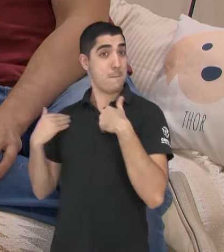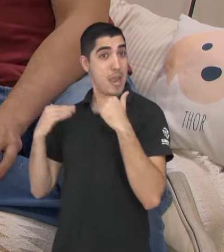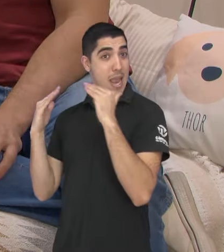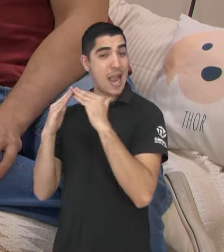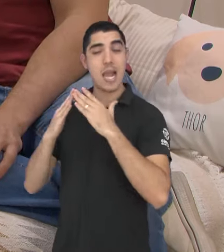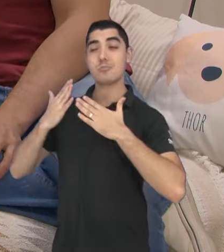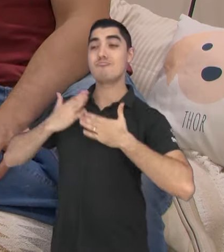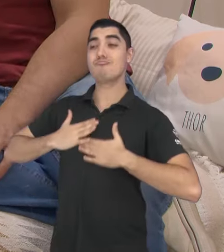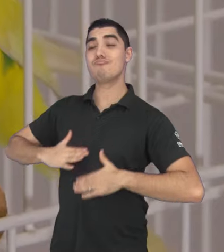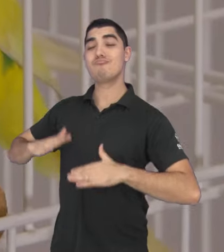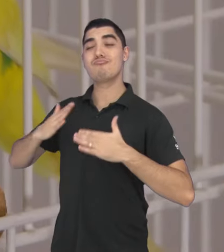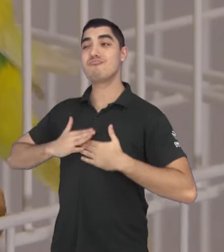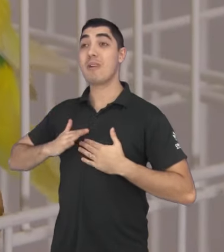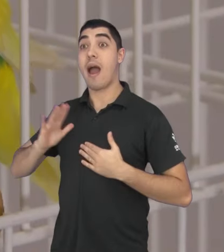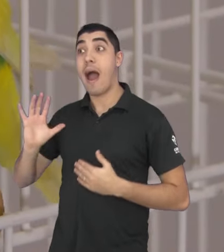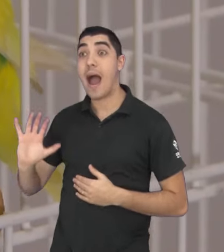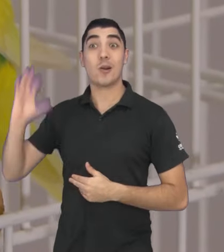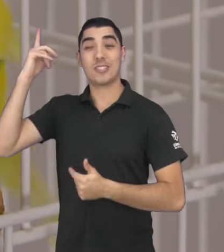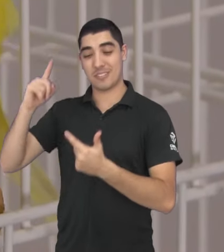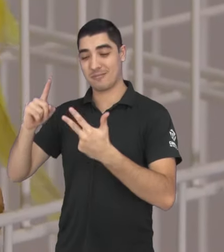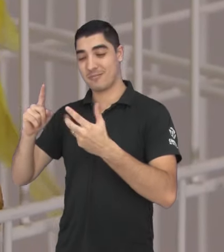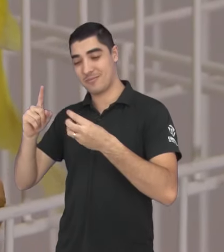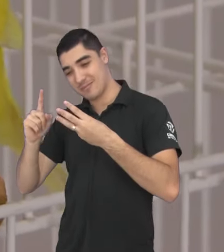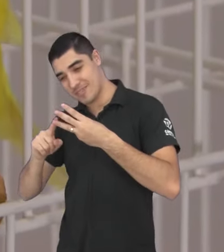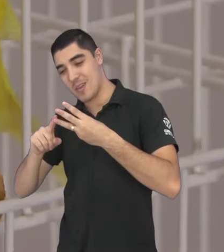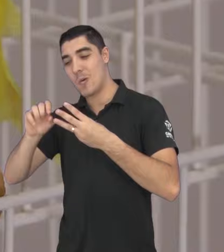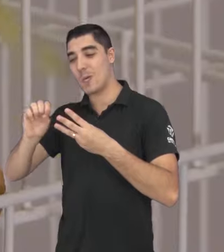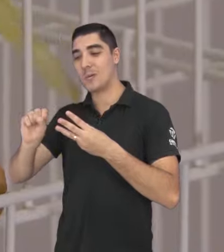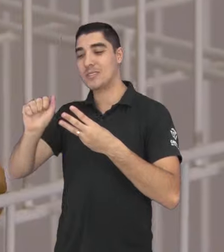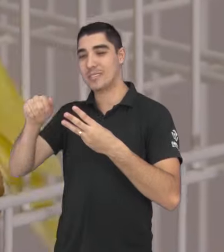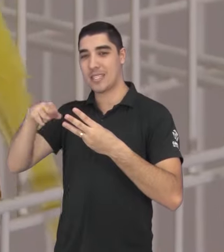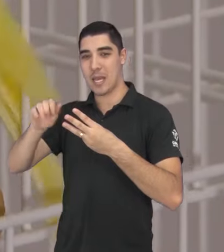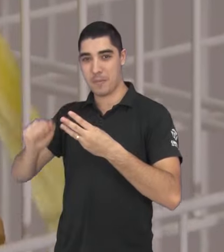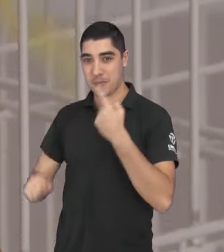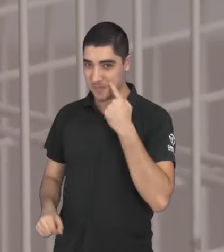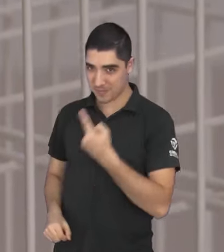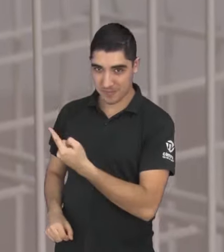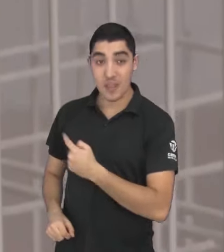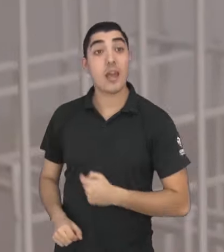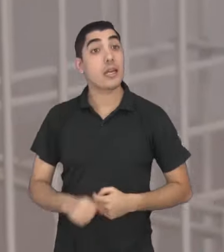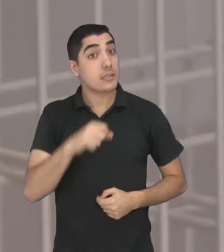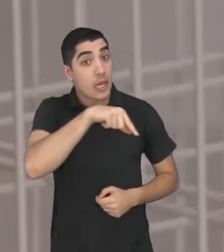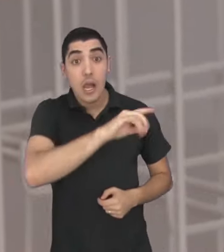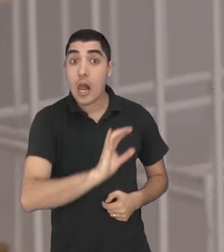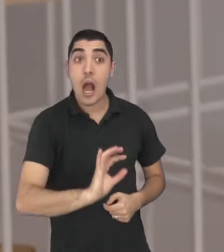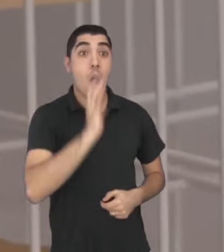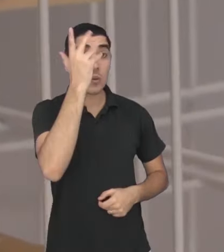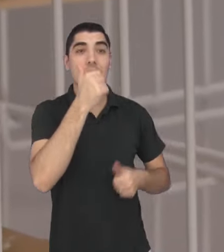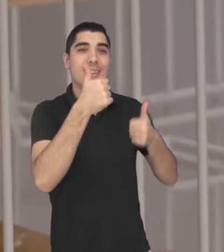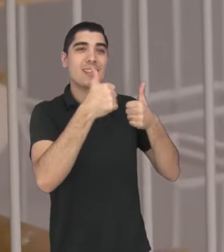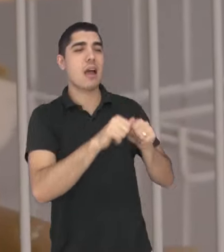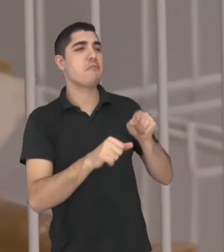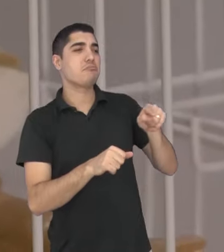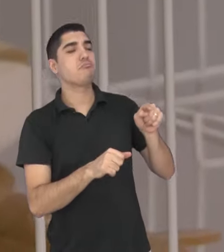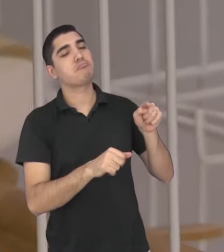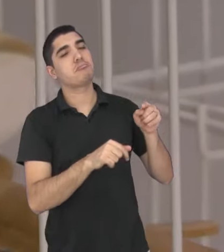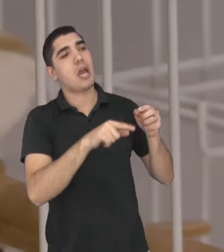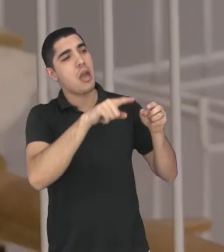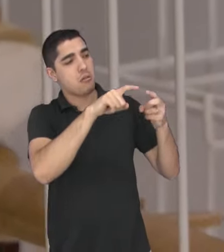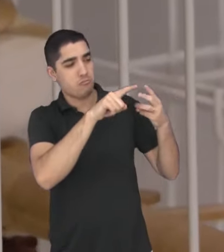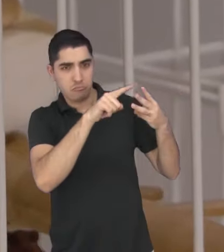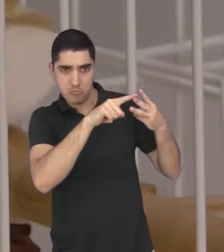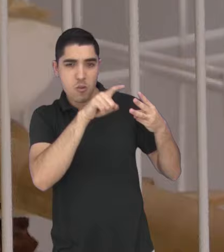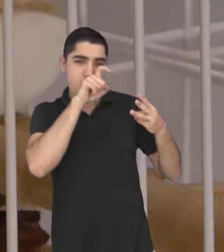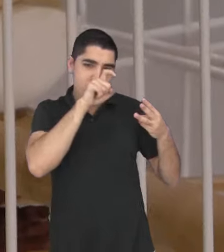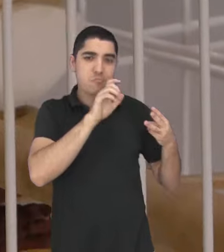ninguém, apareceu o Samba. Pois é, o Samba apareceu, ele apareceu em cima da gaiola da Gemada. Então, um dia... E detalhe, tinha só